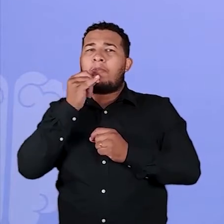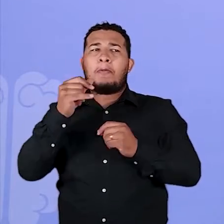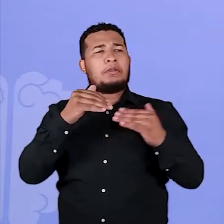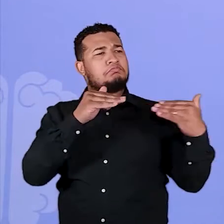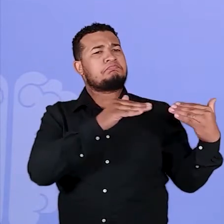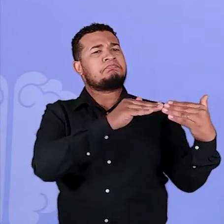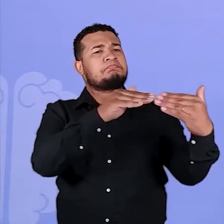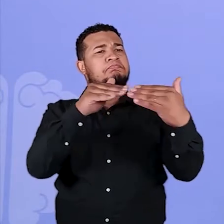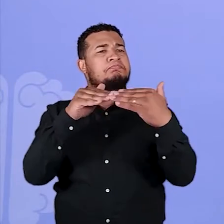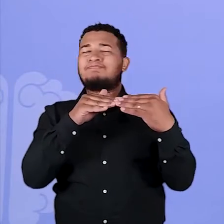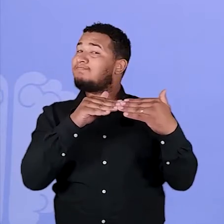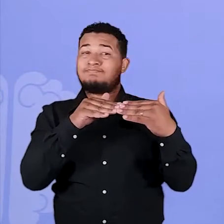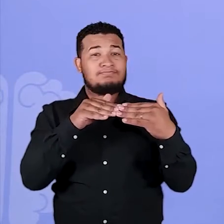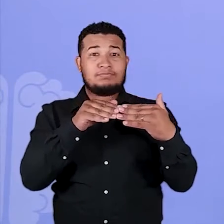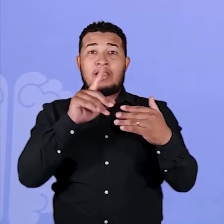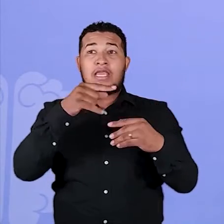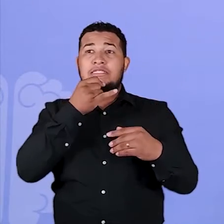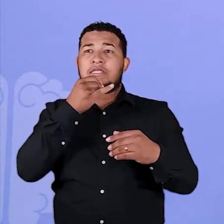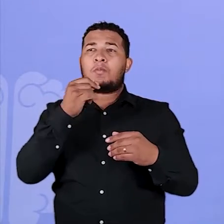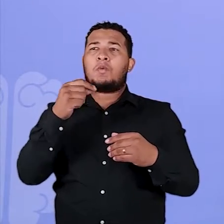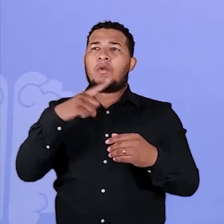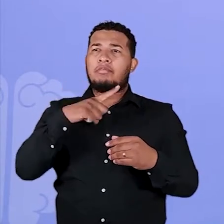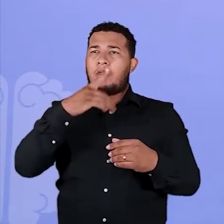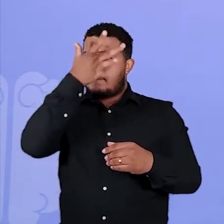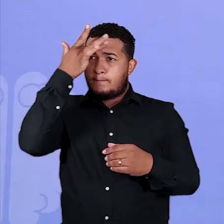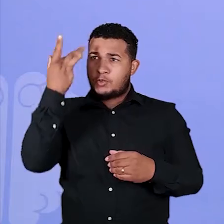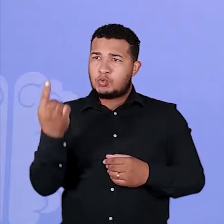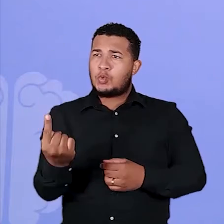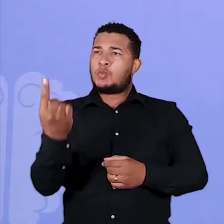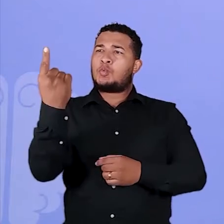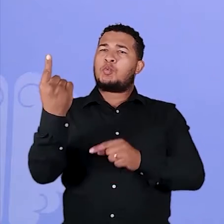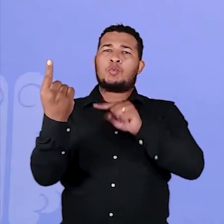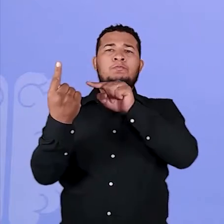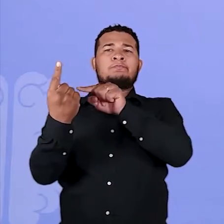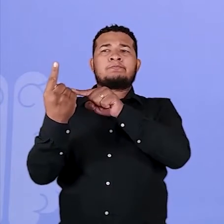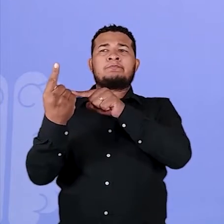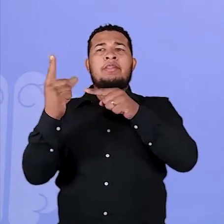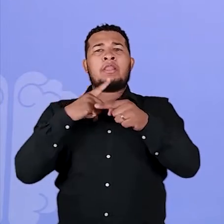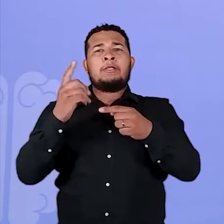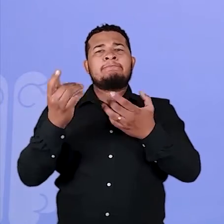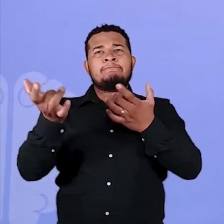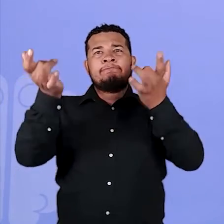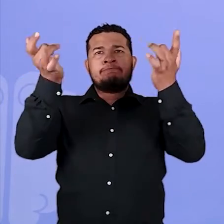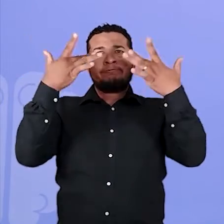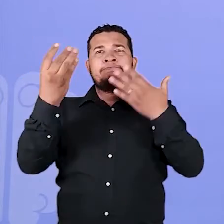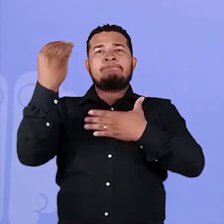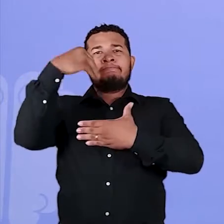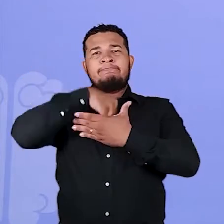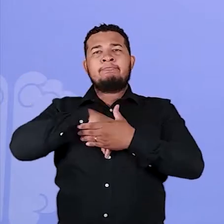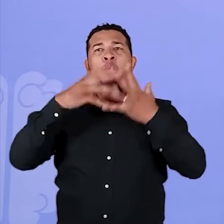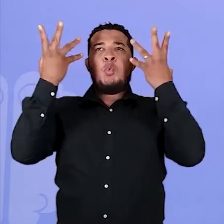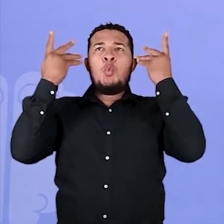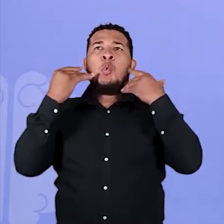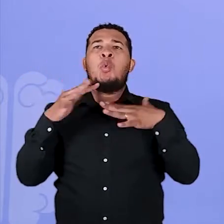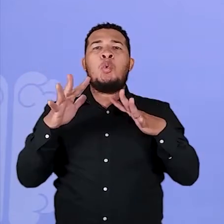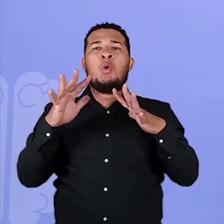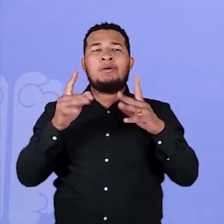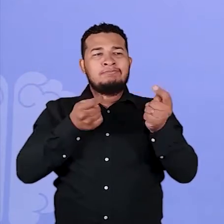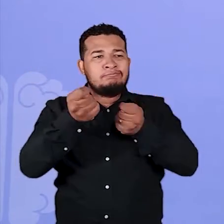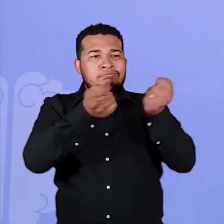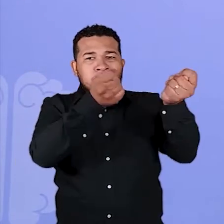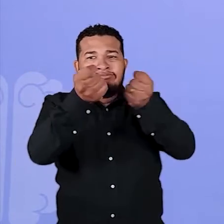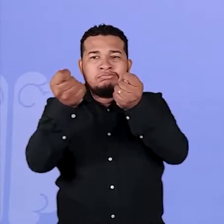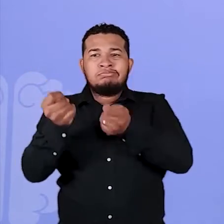existe consentimento. A questão é, temos uma pessoa que é naturalmente melhor que os outros